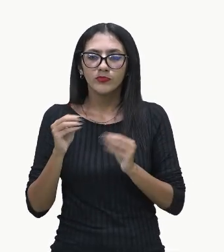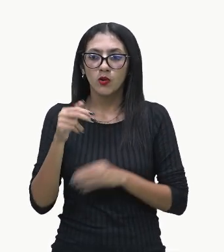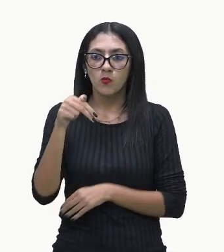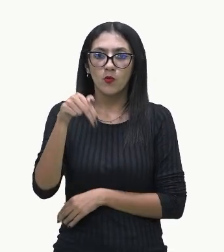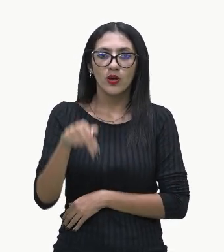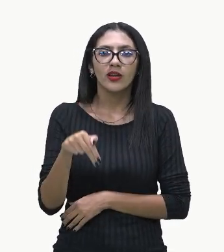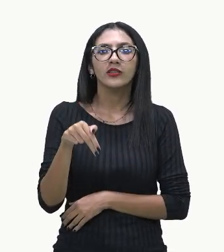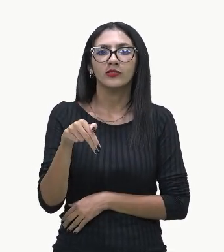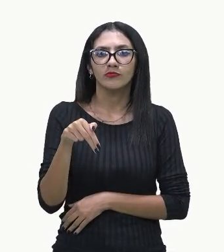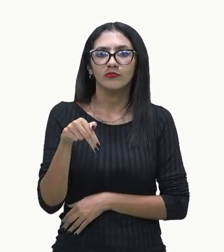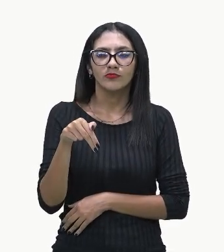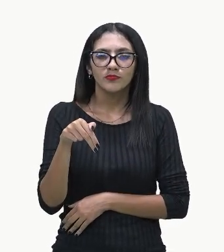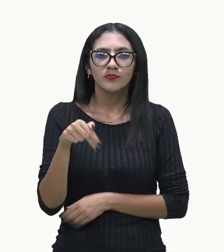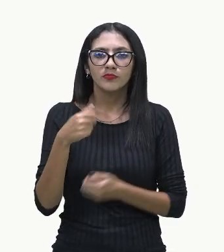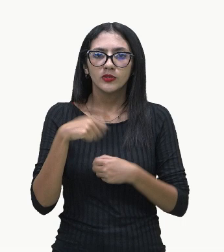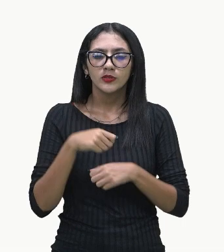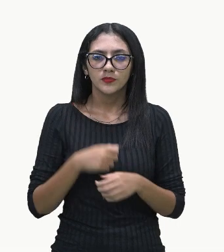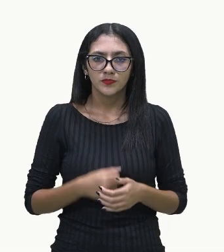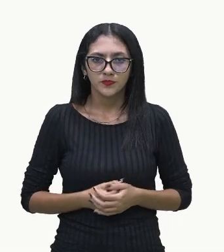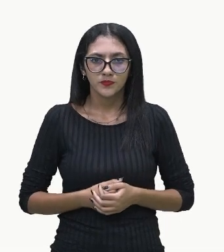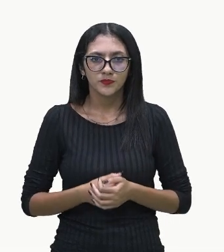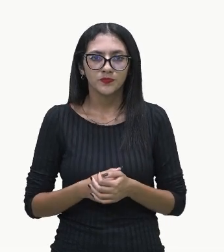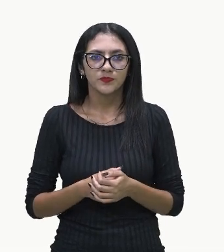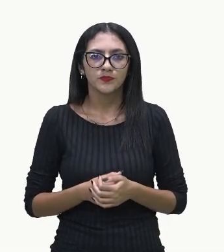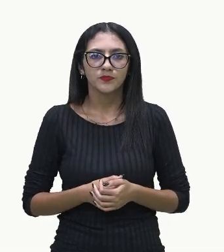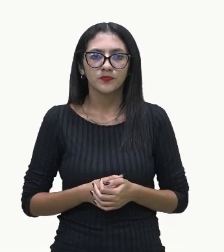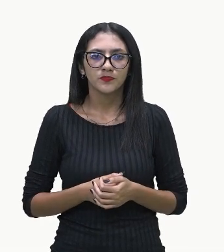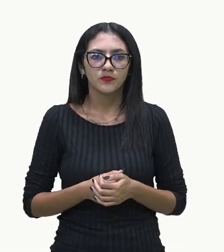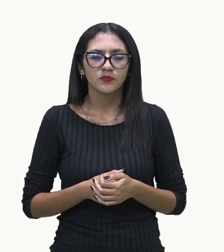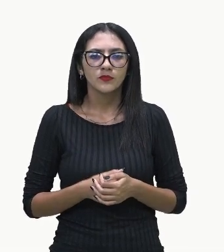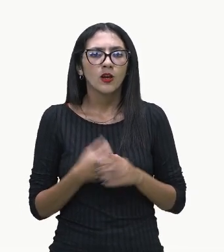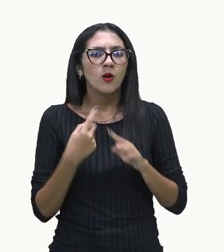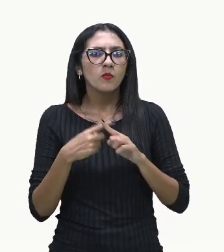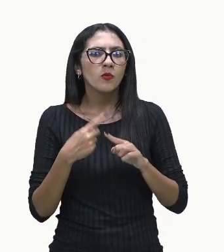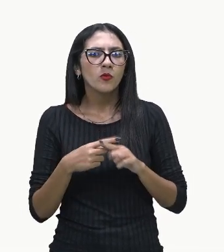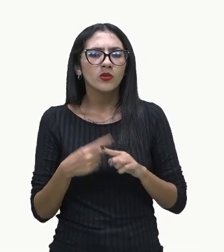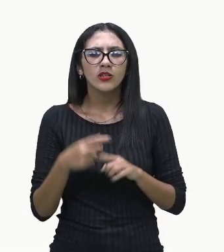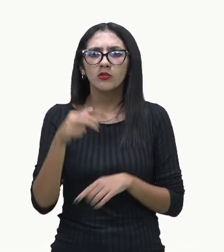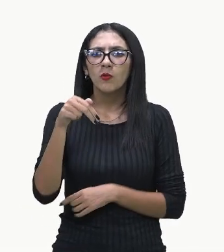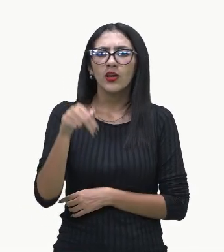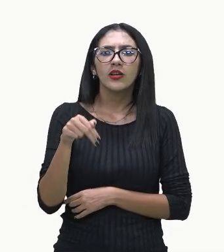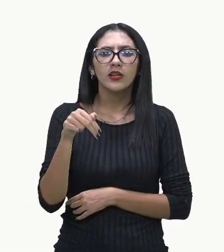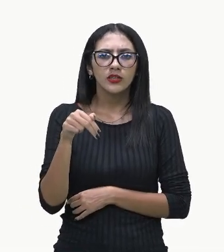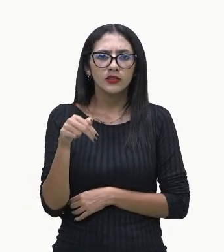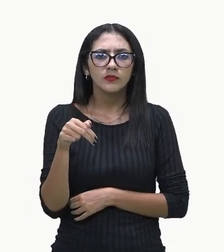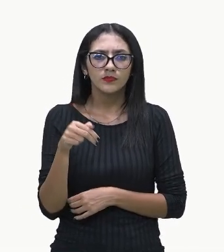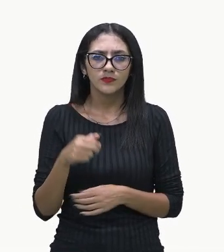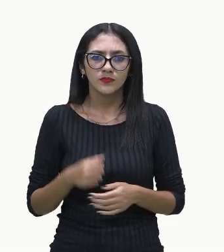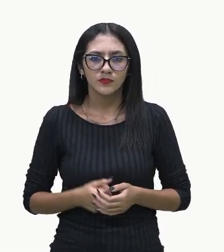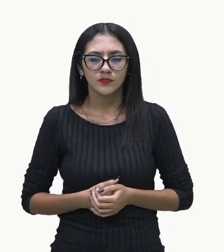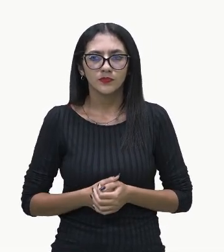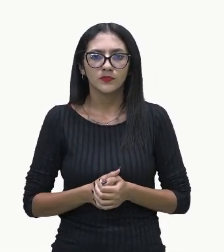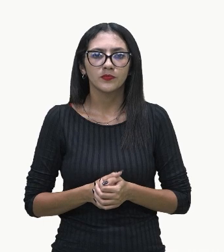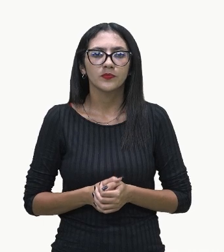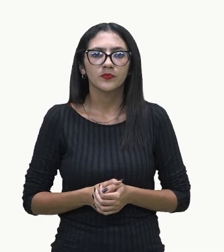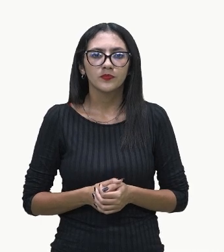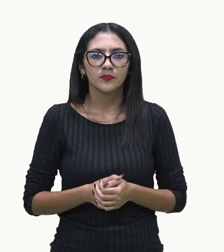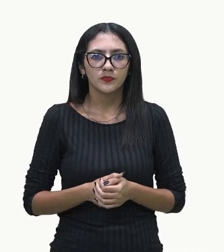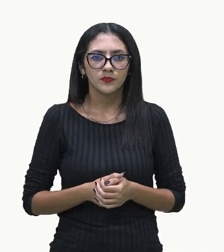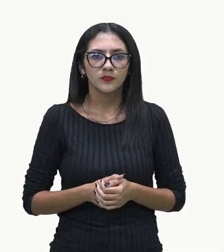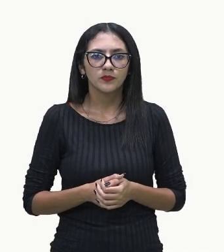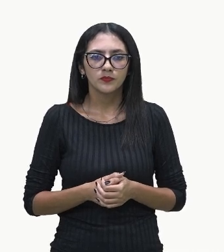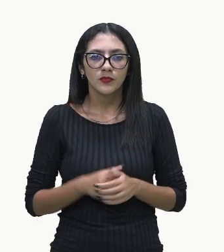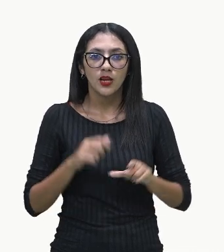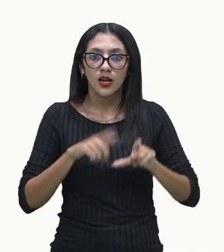outra projeção. Mas por que que nós estamos achando o valor da projeção? Bora voltar bem aqui. A letra